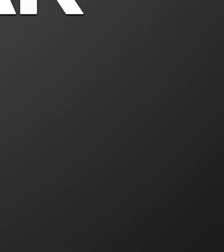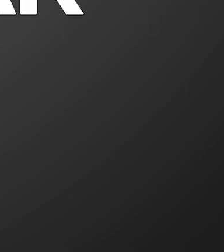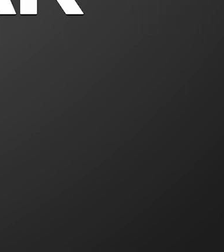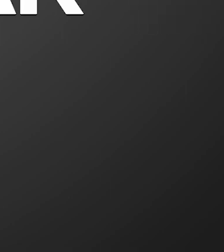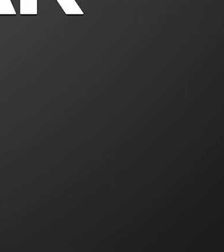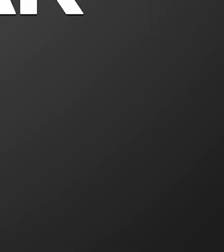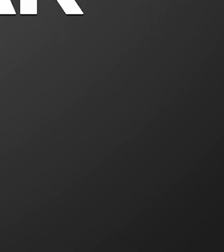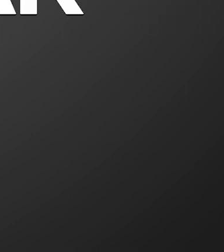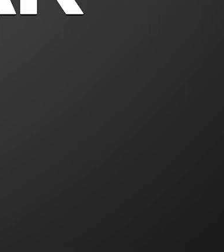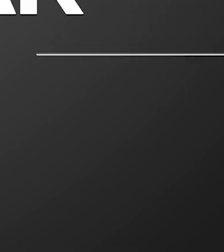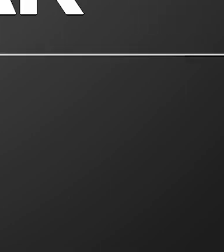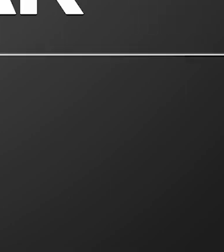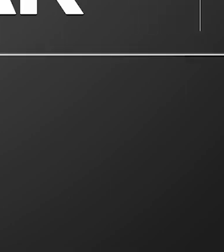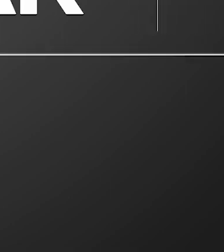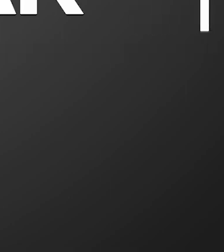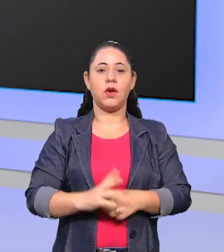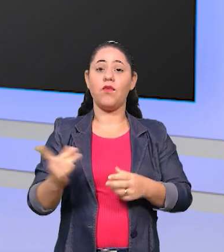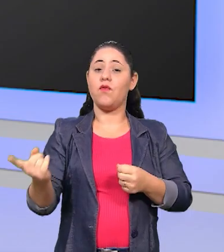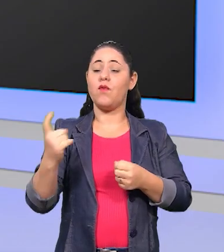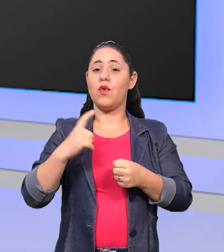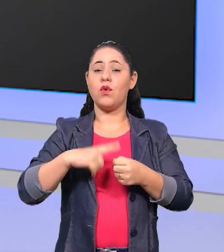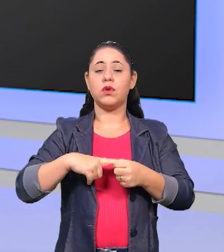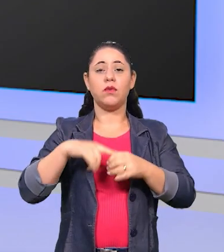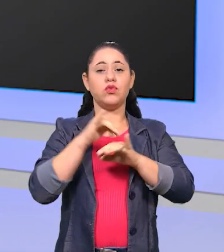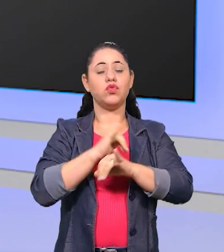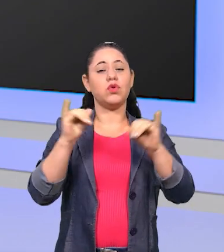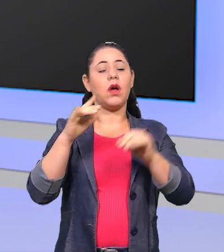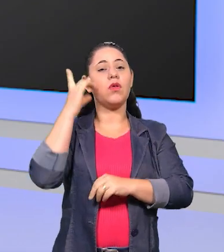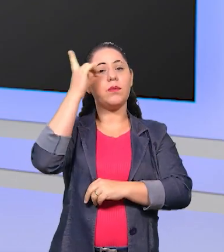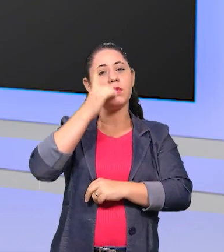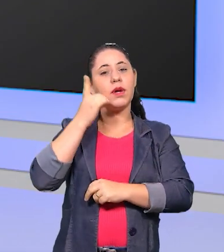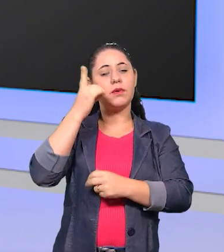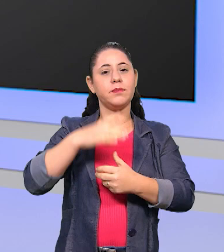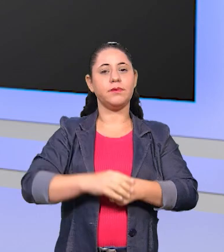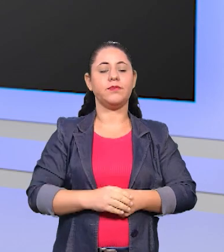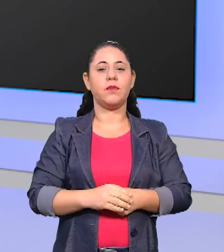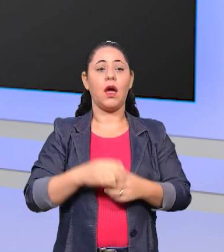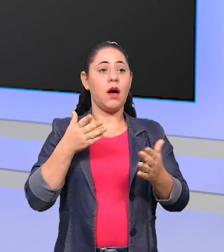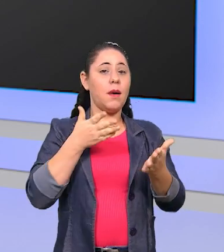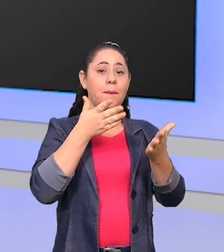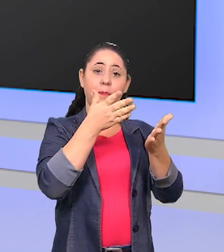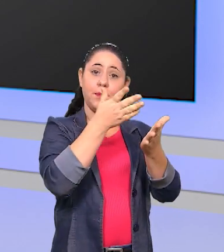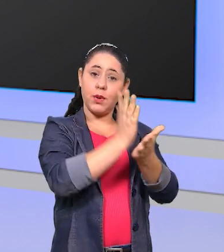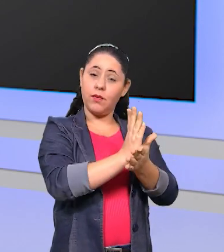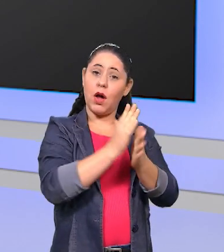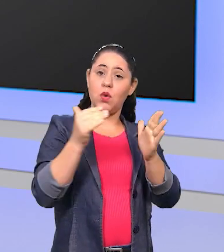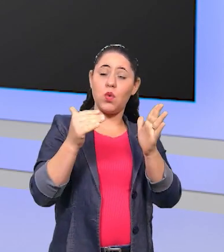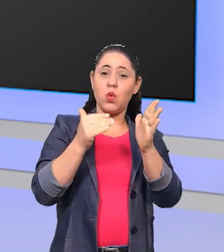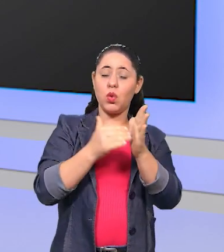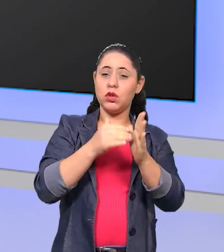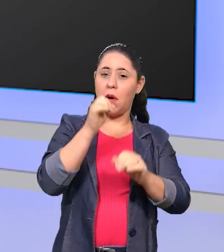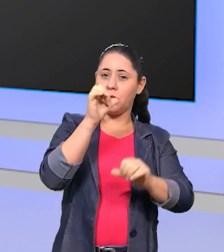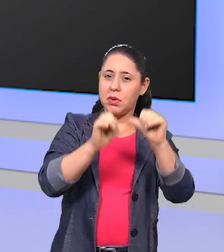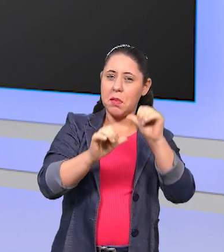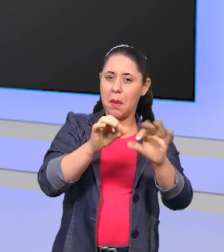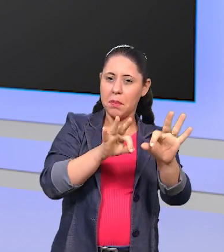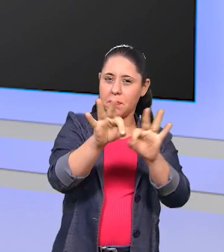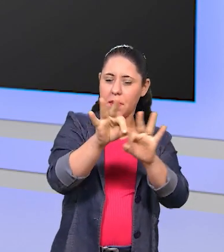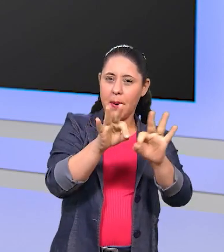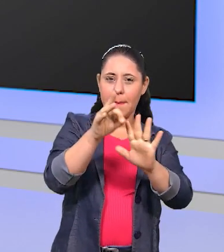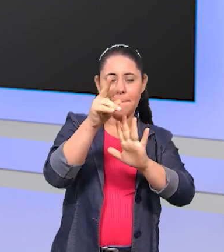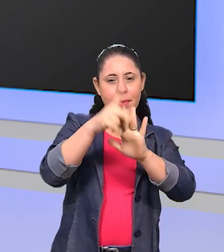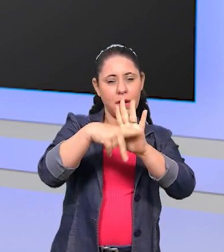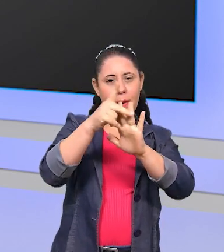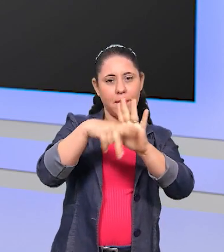Voltamos com o Jornal Parlamentar. Aprovadas última revisão do